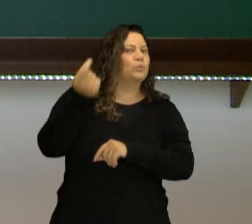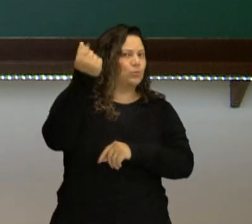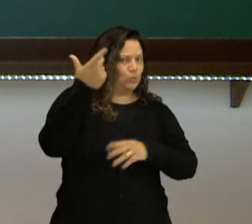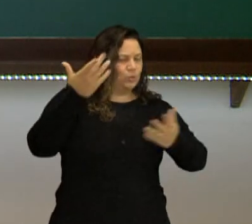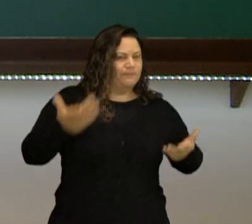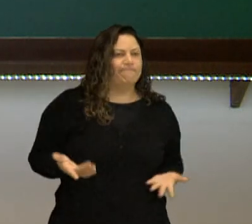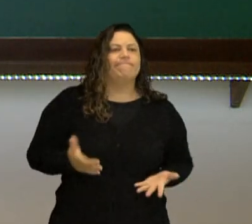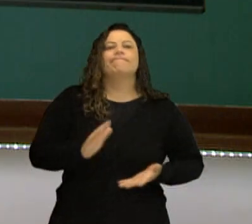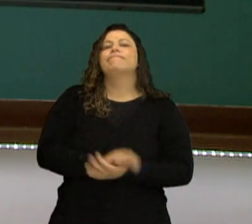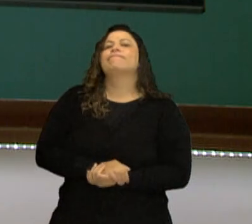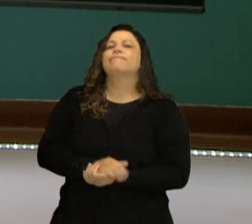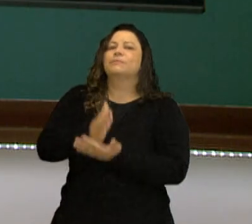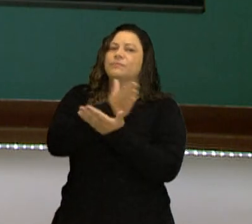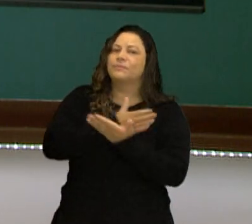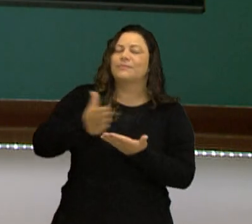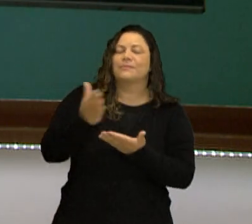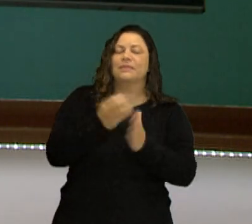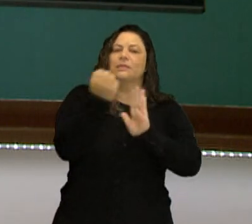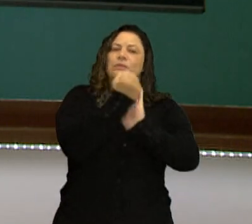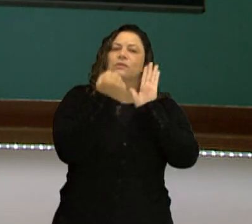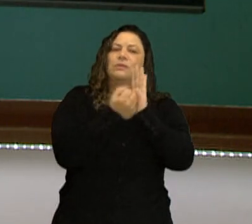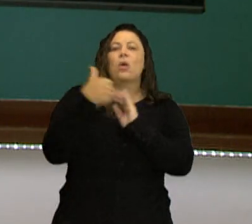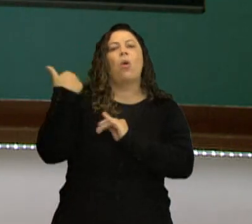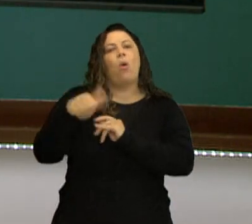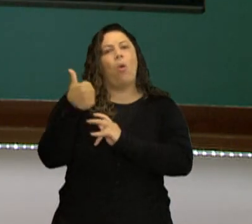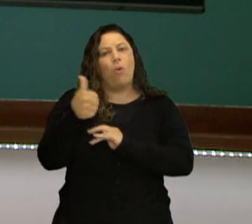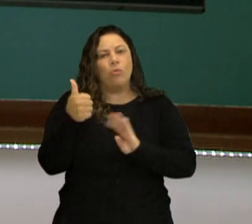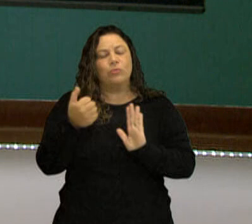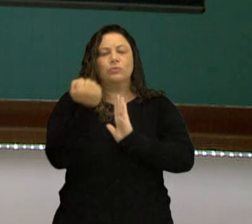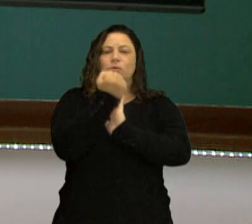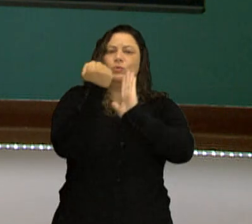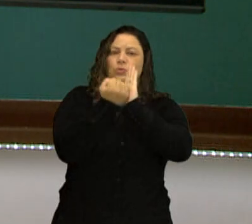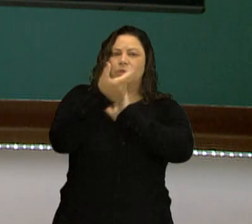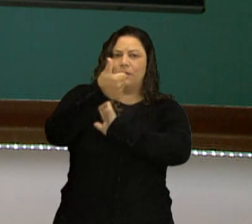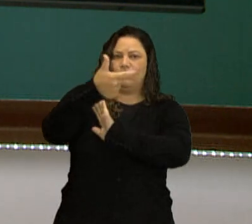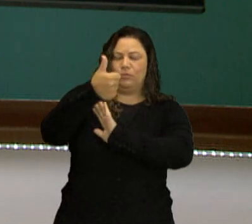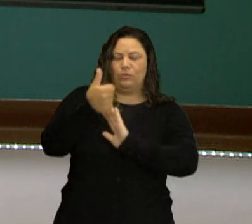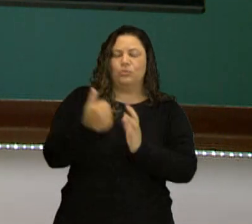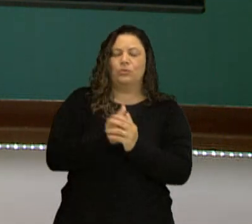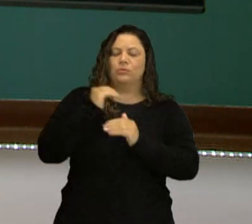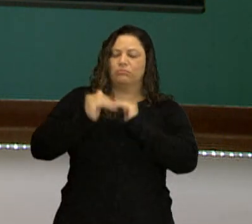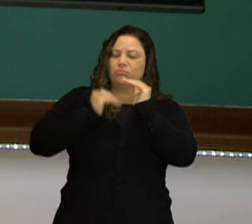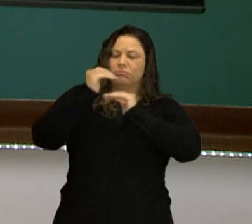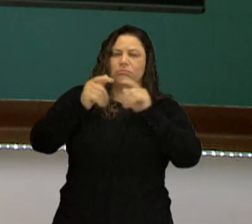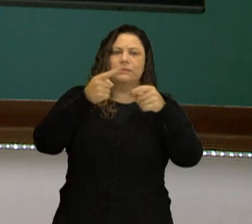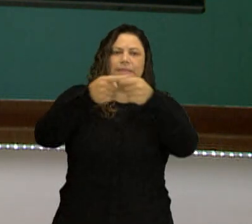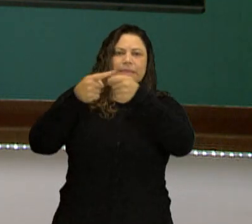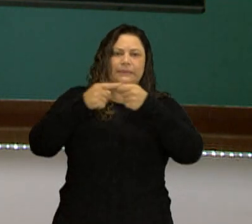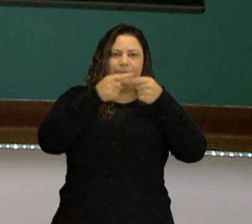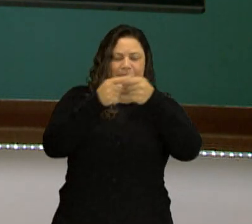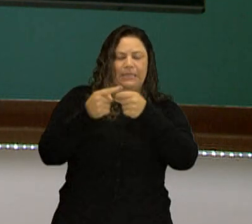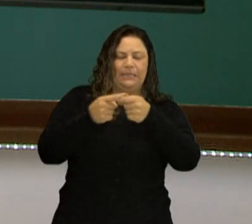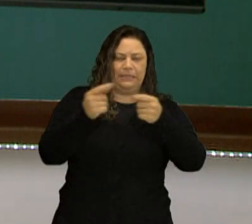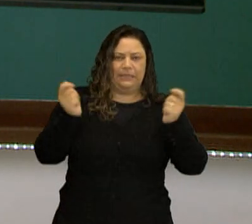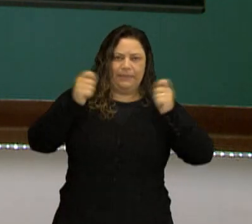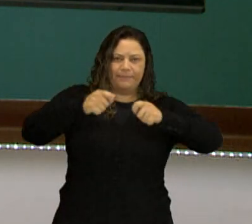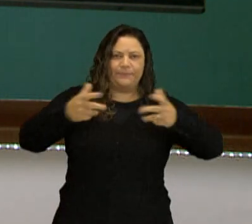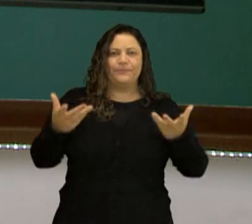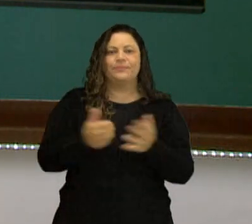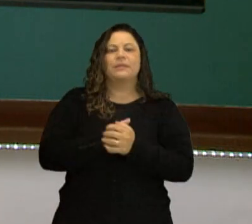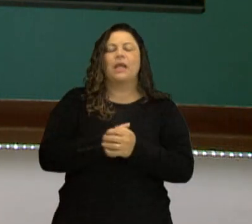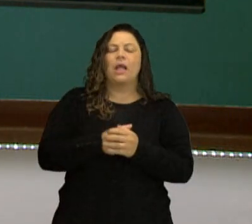comerciais. A partir então do século XI, do século XII, nós vamos ter o crescimento das cidades, né, da confluência, né, quando